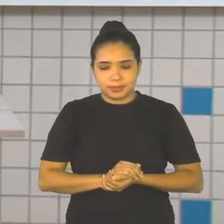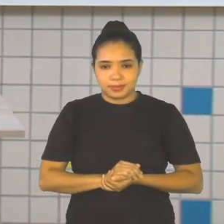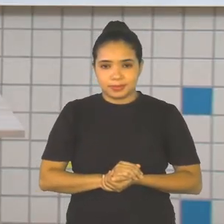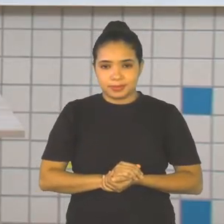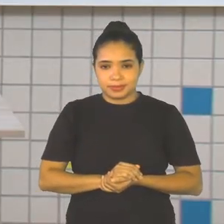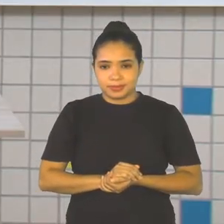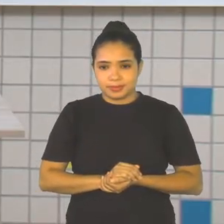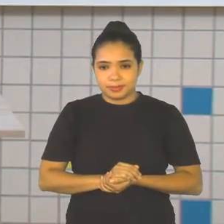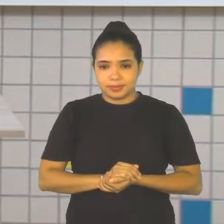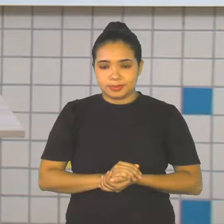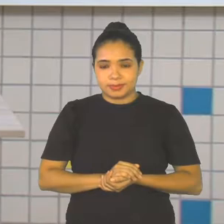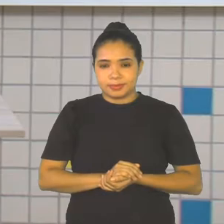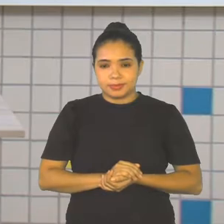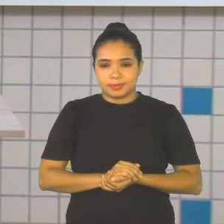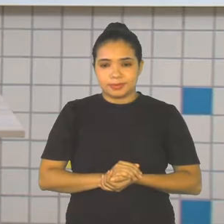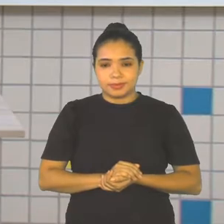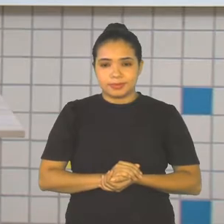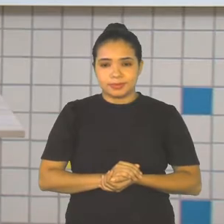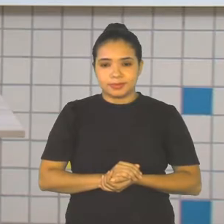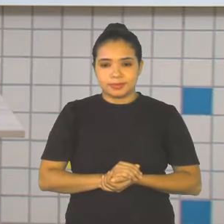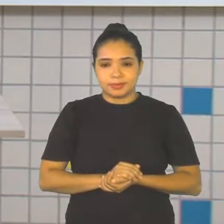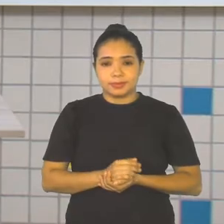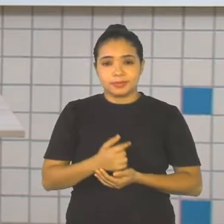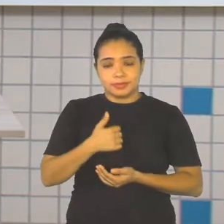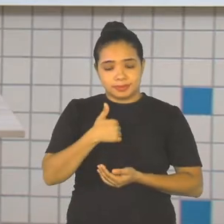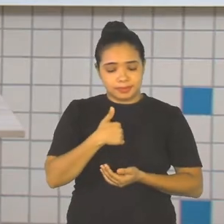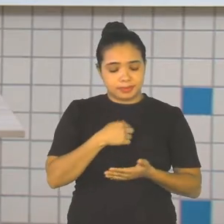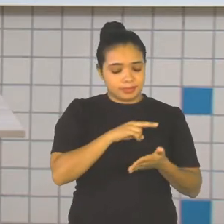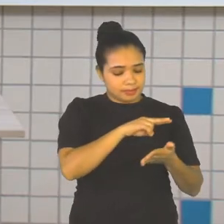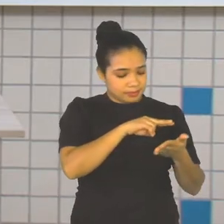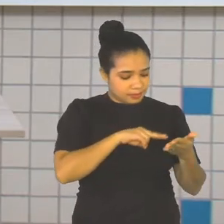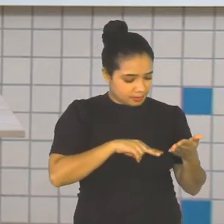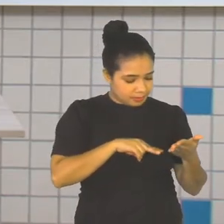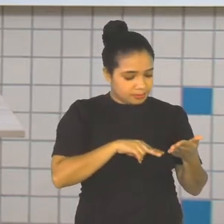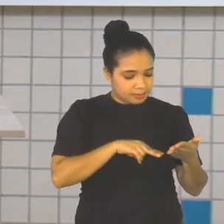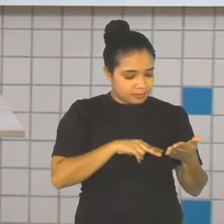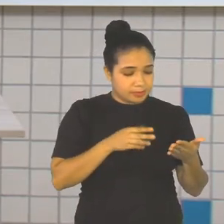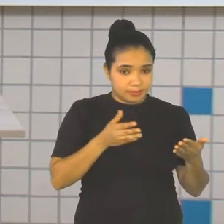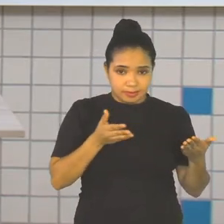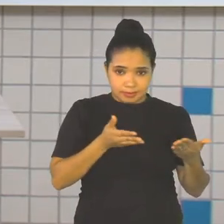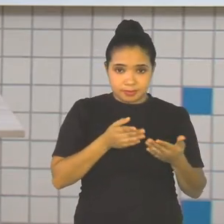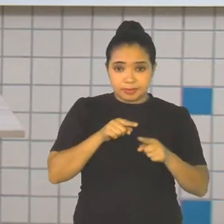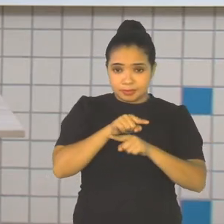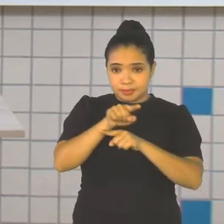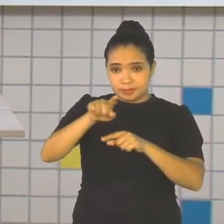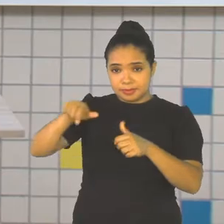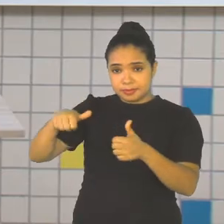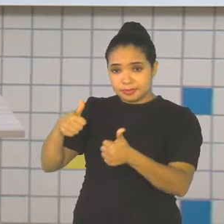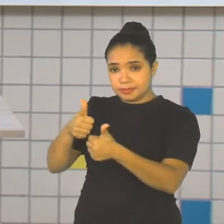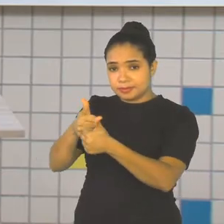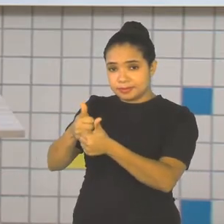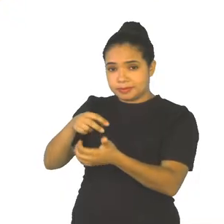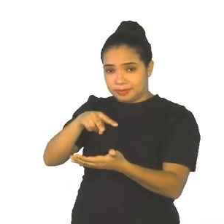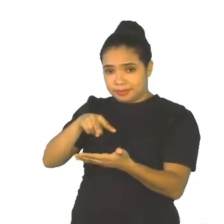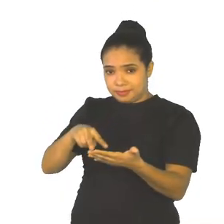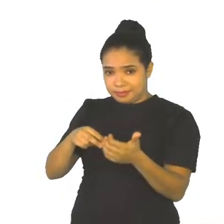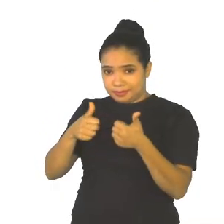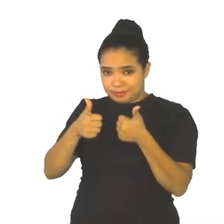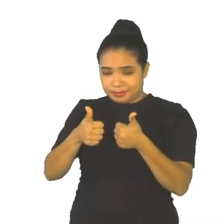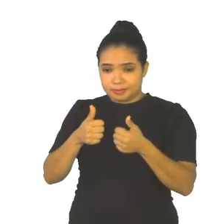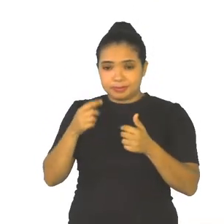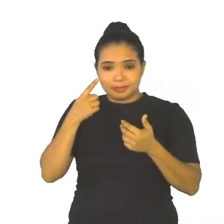mesma rotina que a gente está fazendo. Eu fazendo a leitura aqui e vocês aí, ok? Na tela aí para vocês. O título